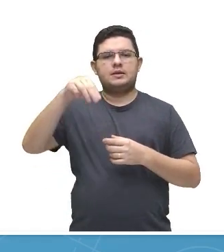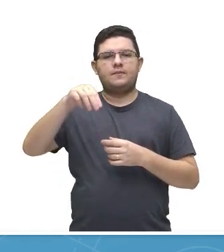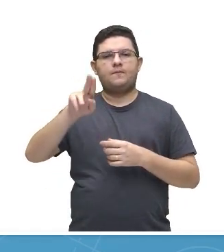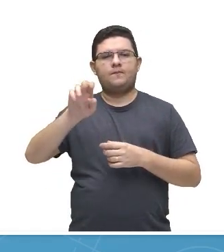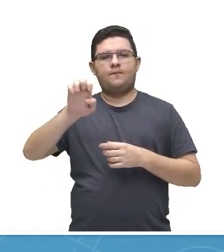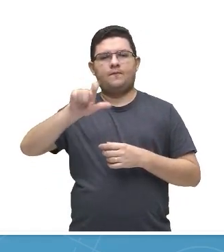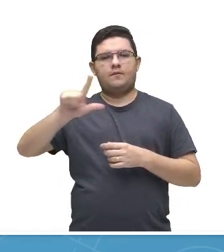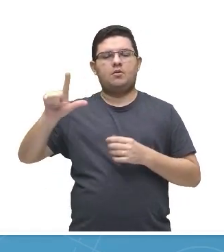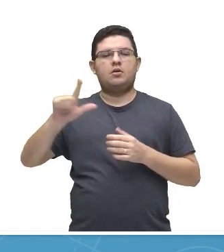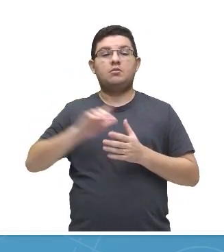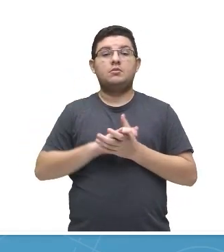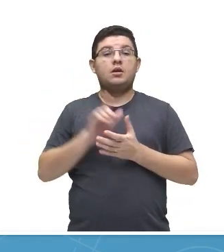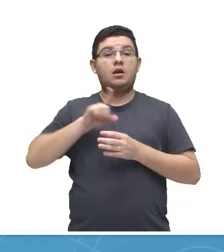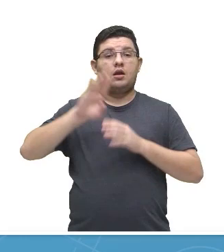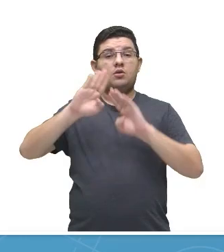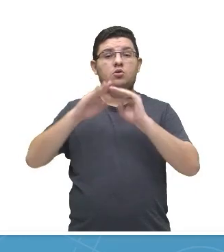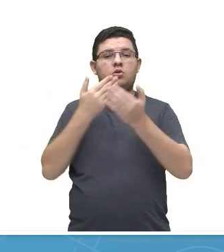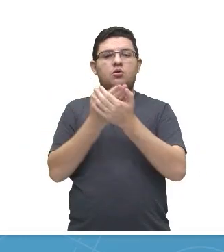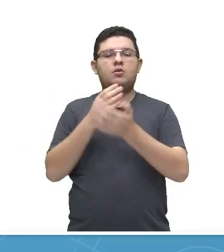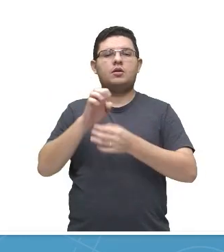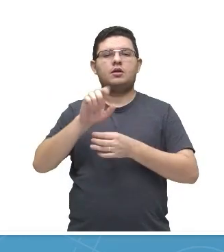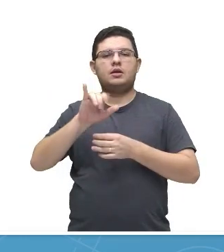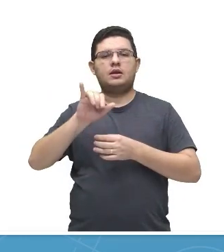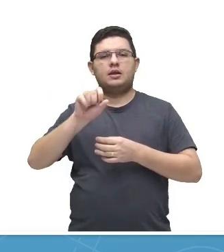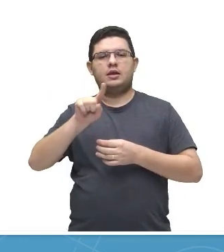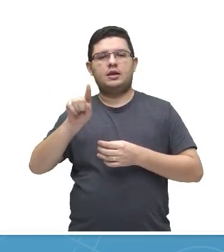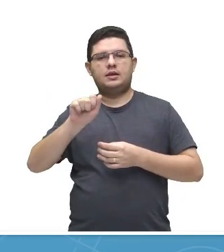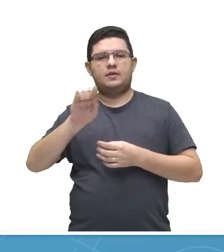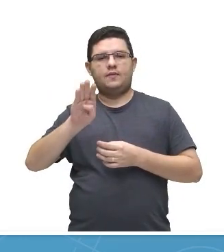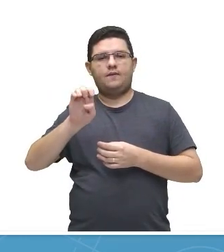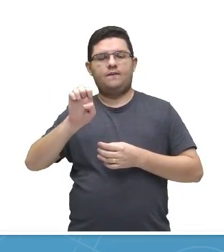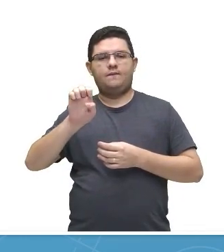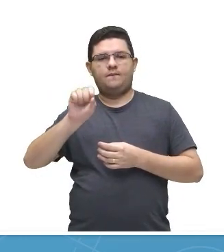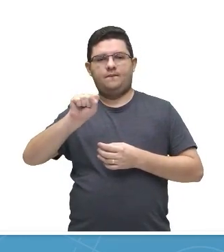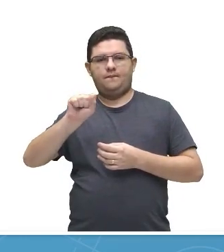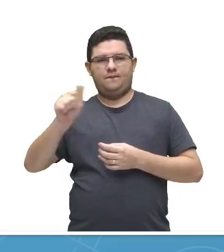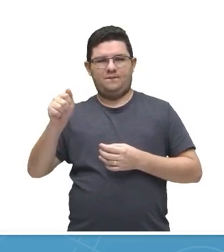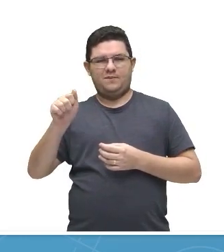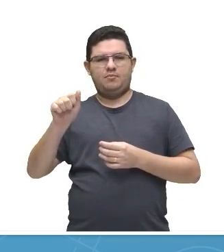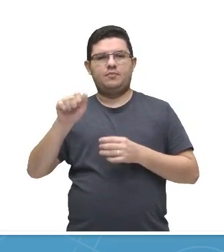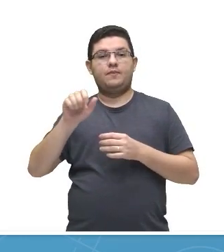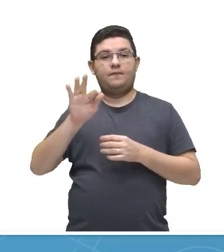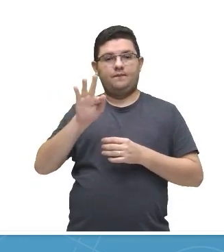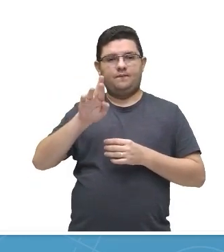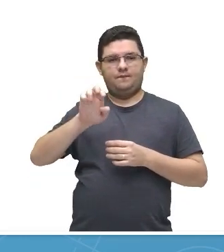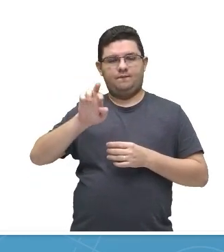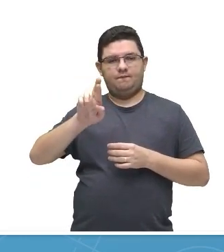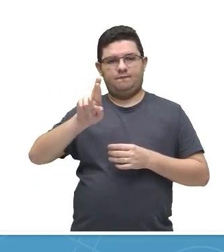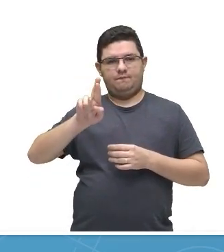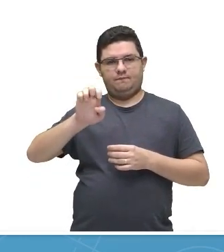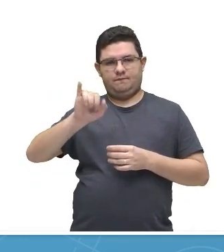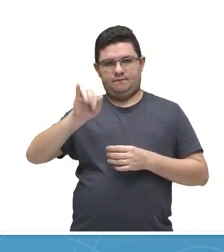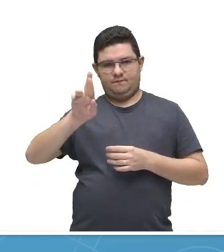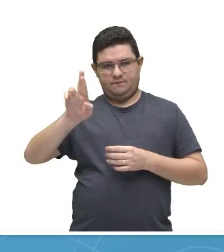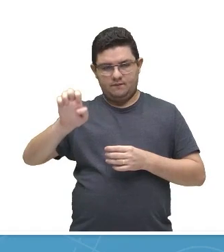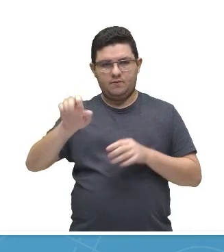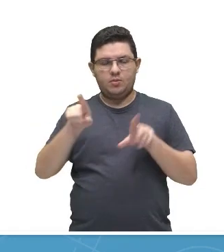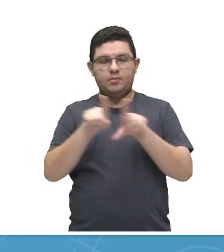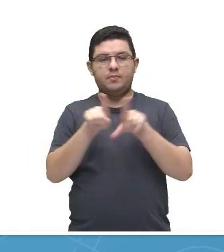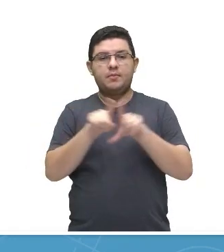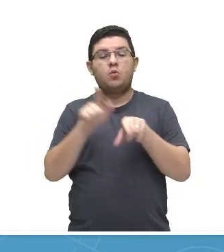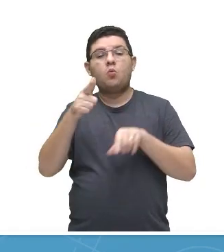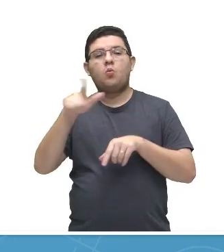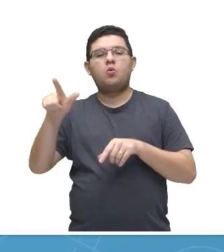Escola Elisa Bessa Freire. Parabéns, Samuel, pela sua participação. Do Pedro Vinícius, também